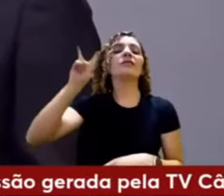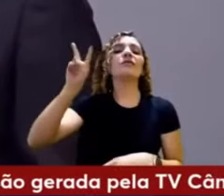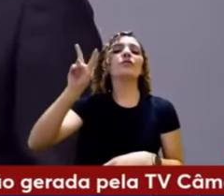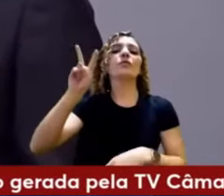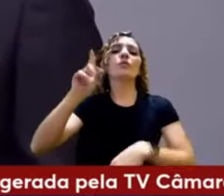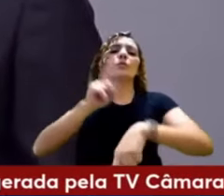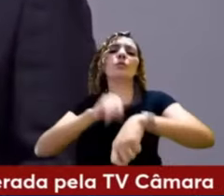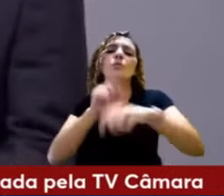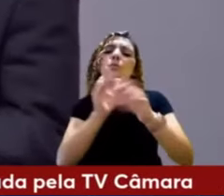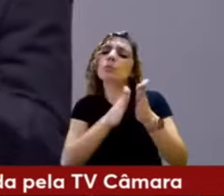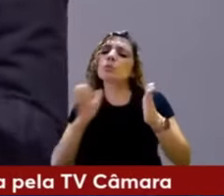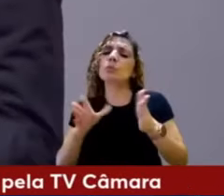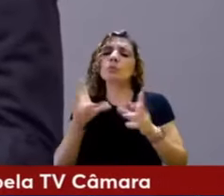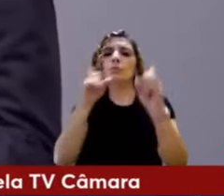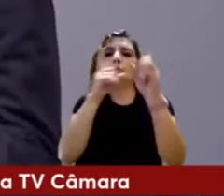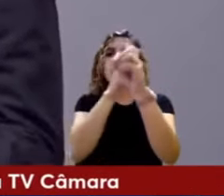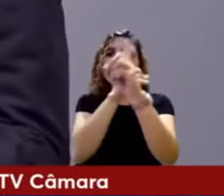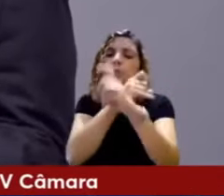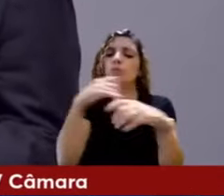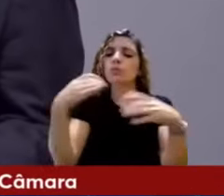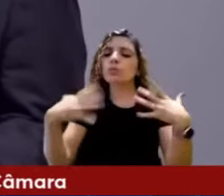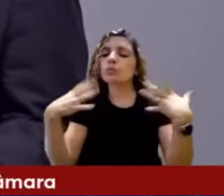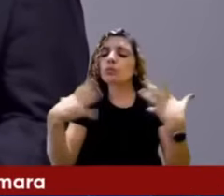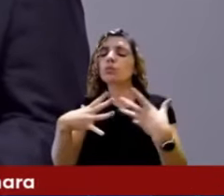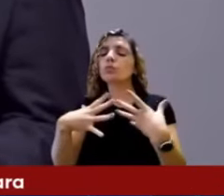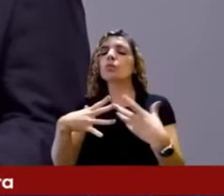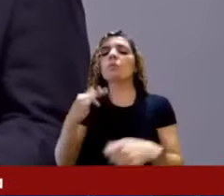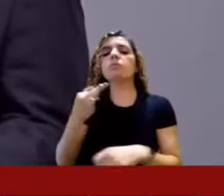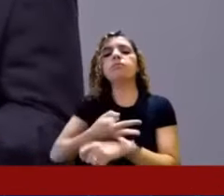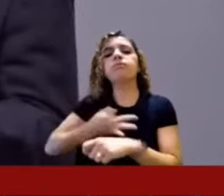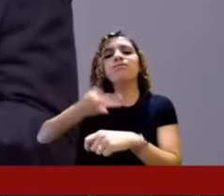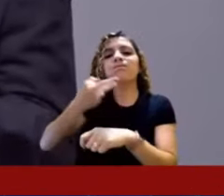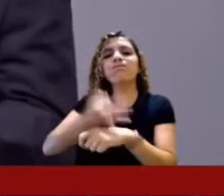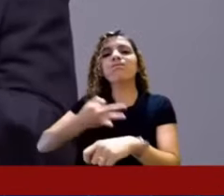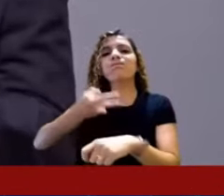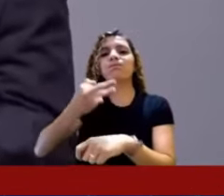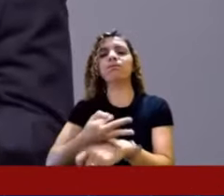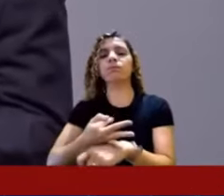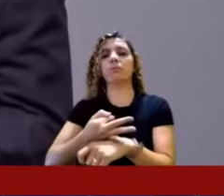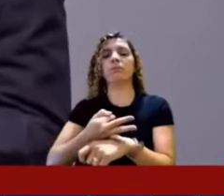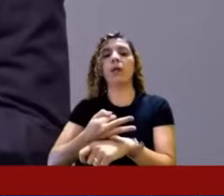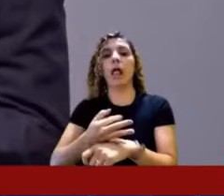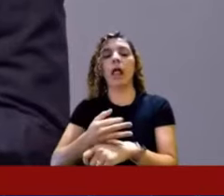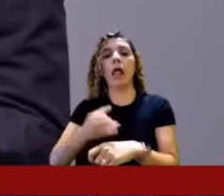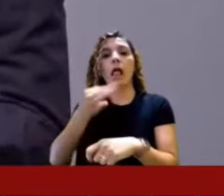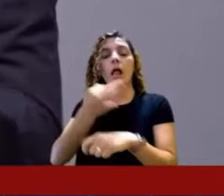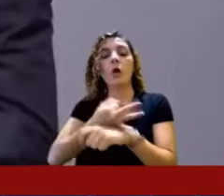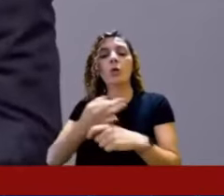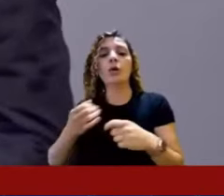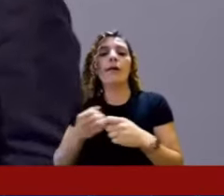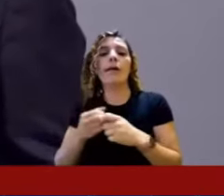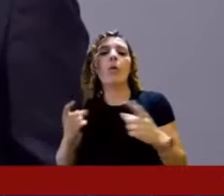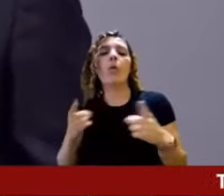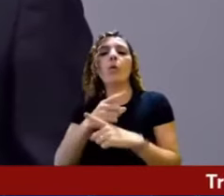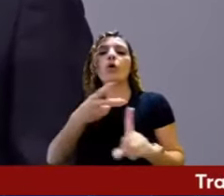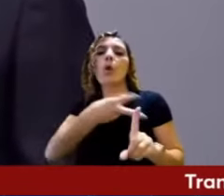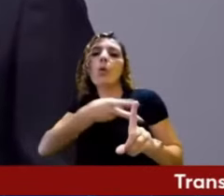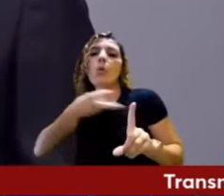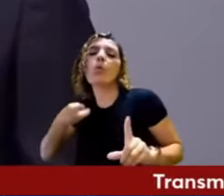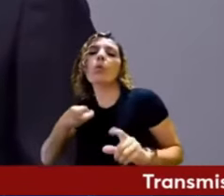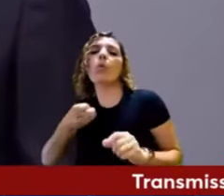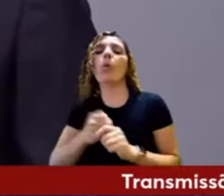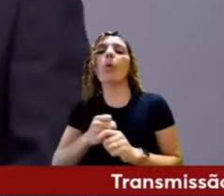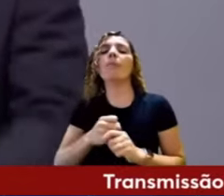difíceis. Surgiu na resistência da luta contra o golpe, contra a presidenta